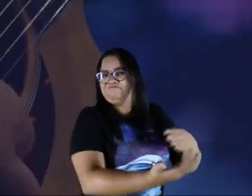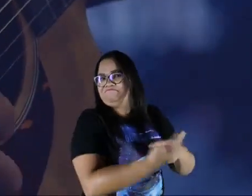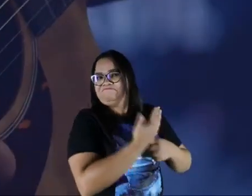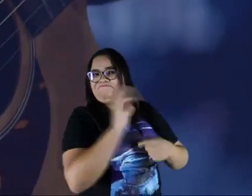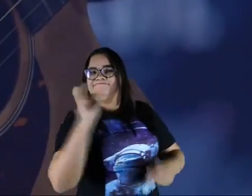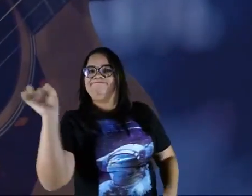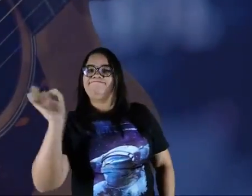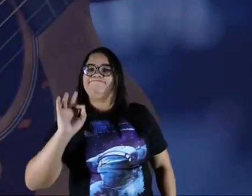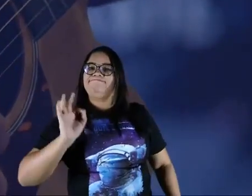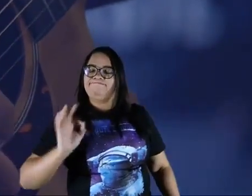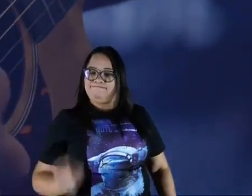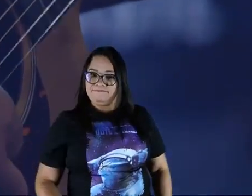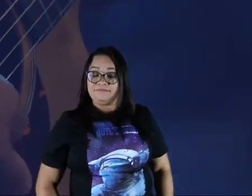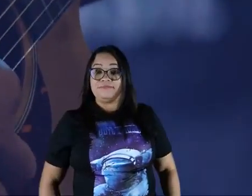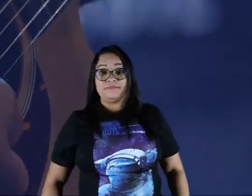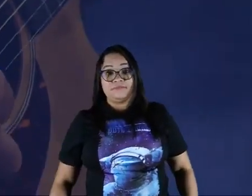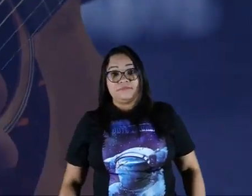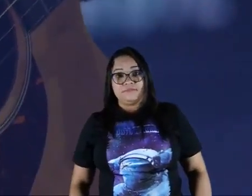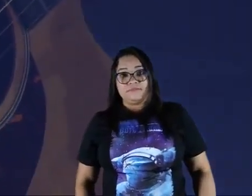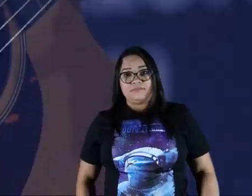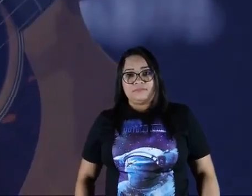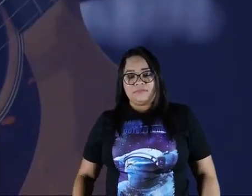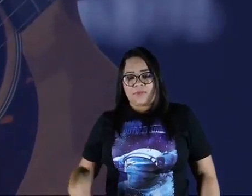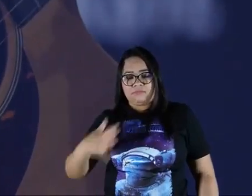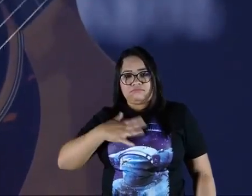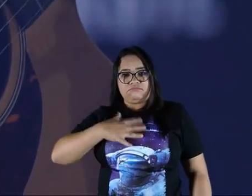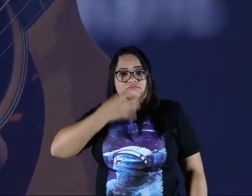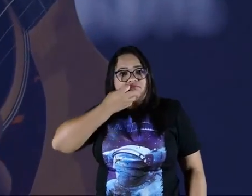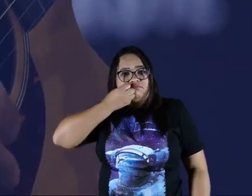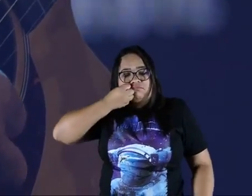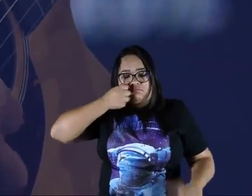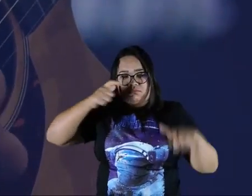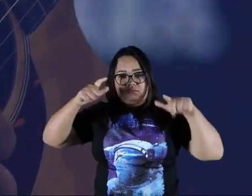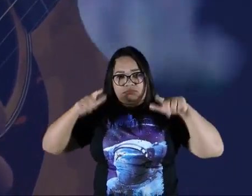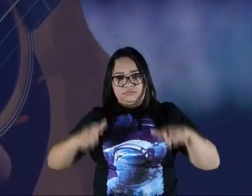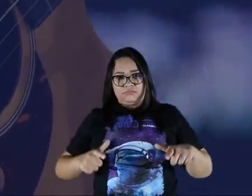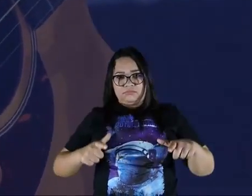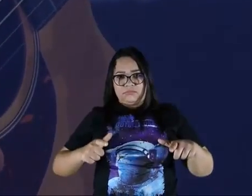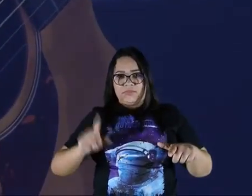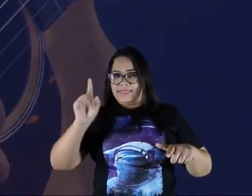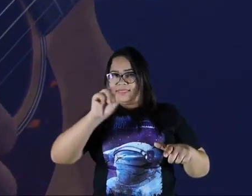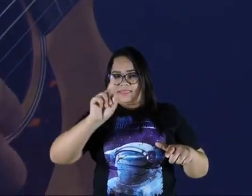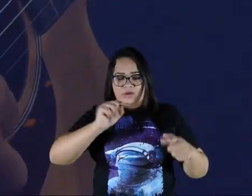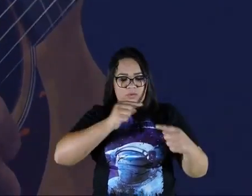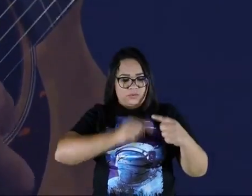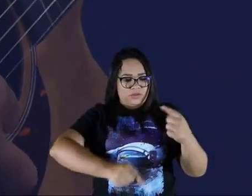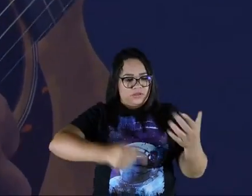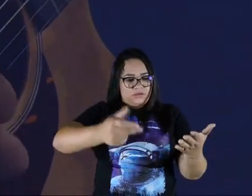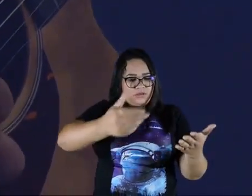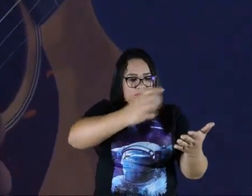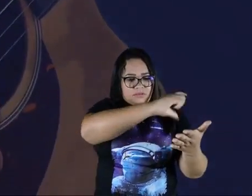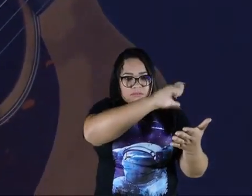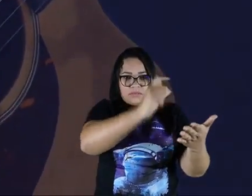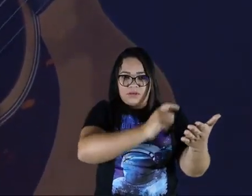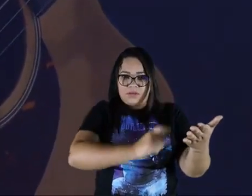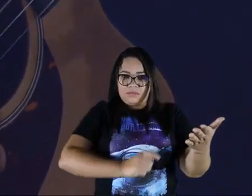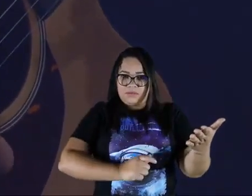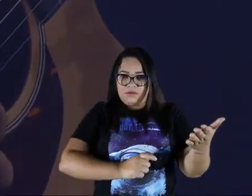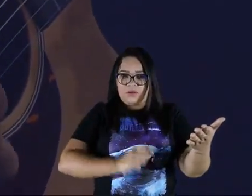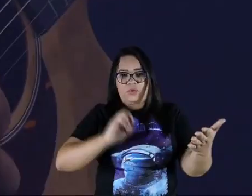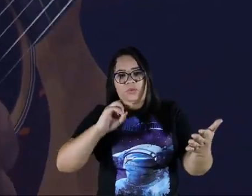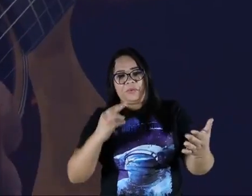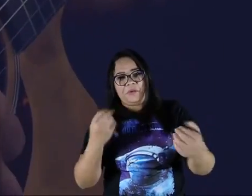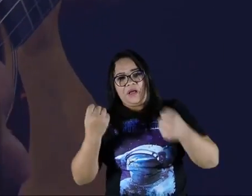saciar o meu lugar. Não se encontra em mapas, transporte